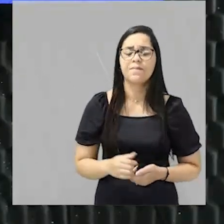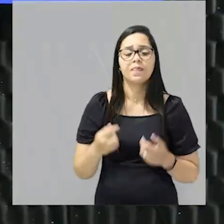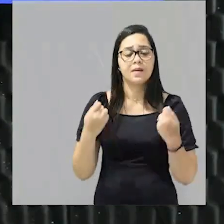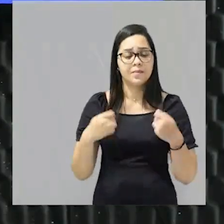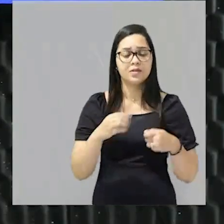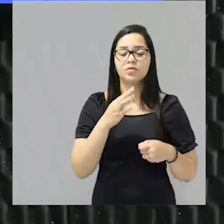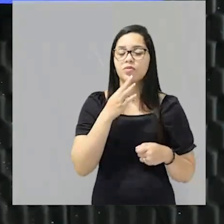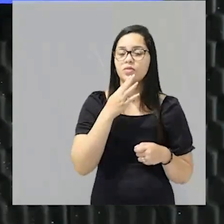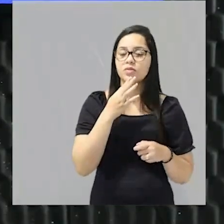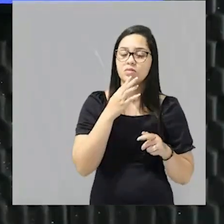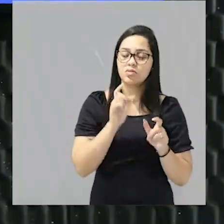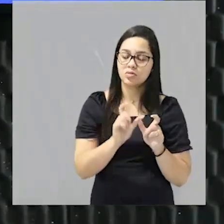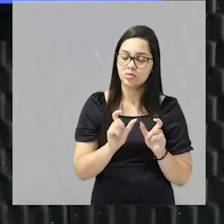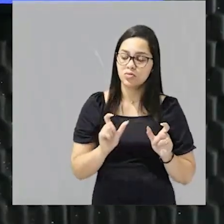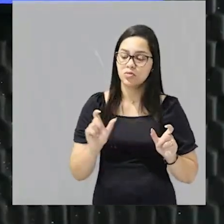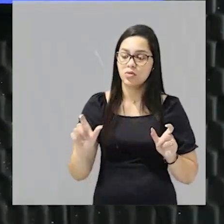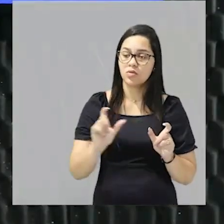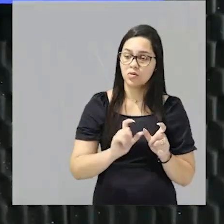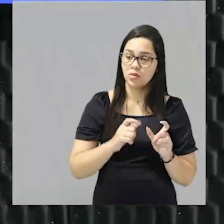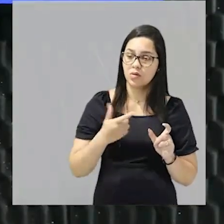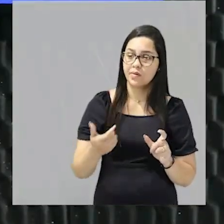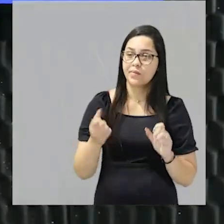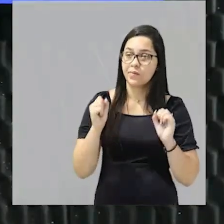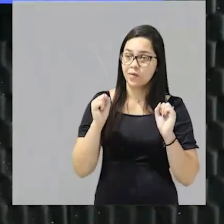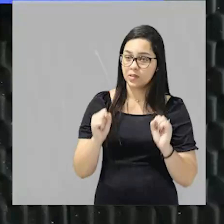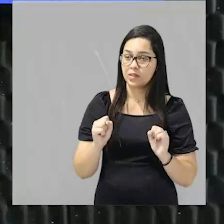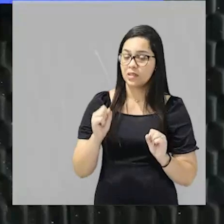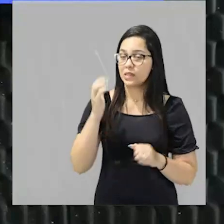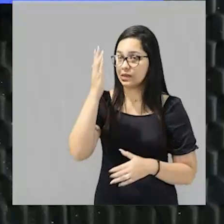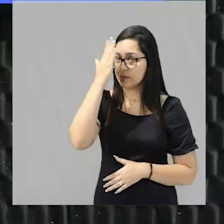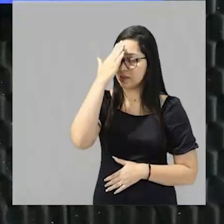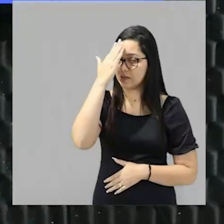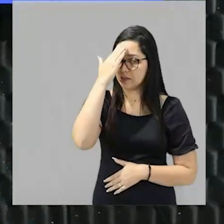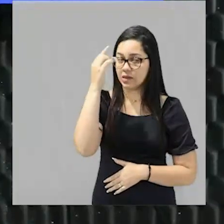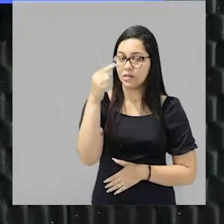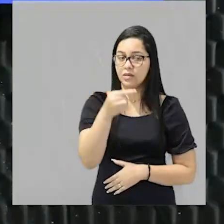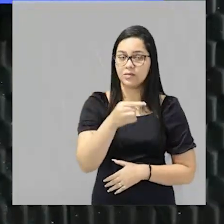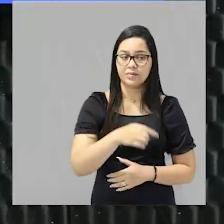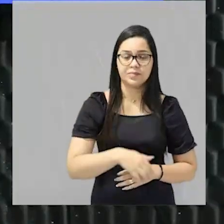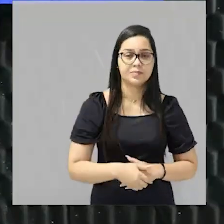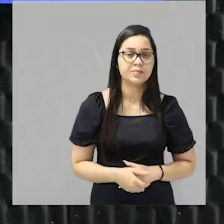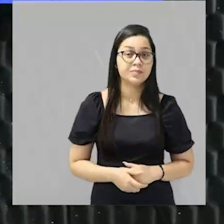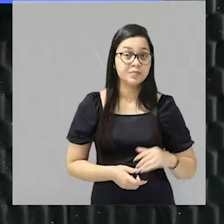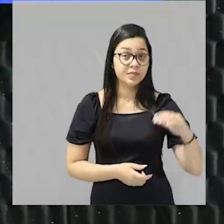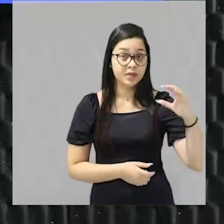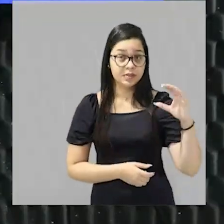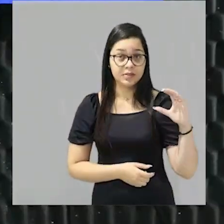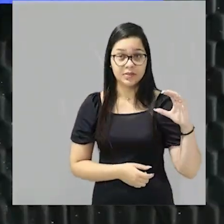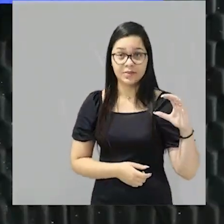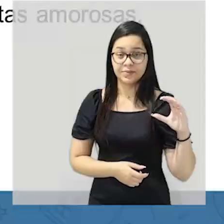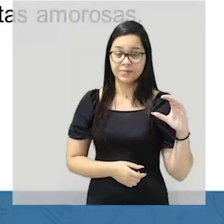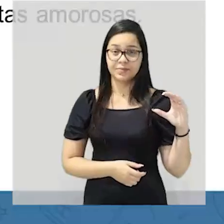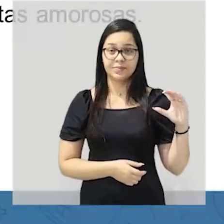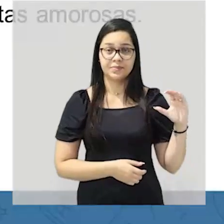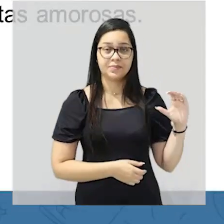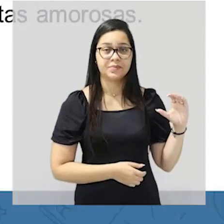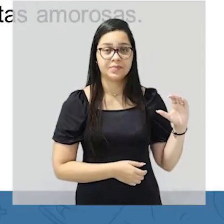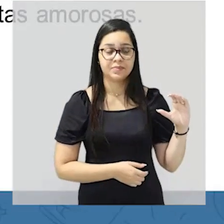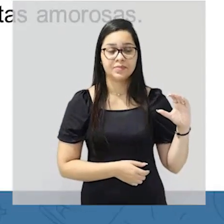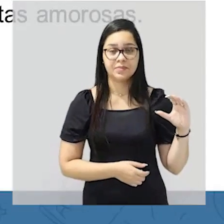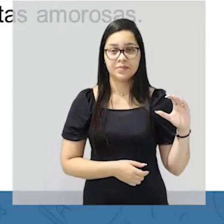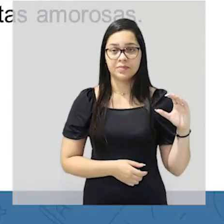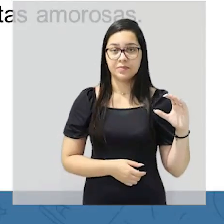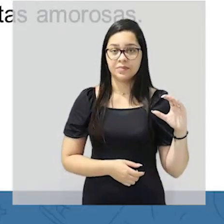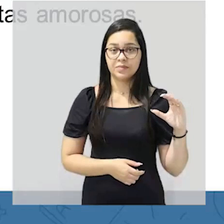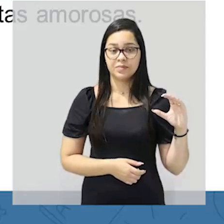B. Na mensagem veiculada pelo poema, em que os valores da sociedade são ironizados, o que é acentuado pelo uso do